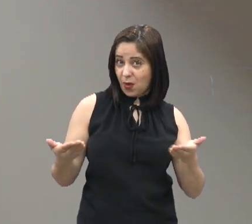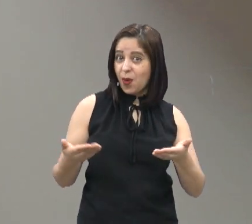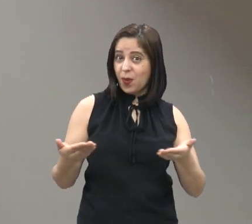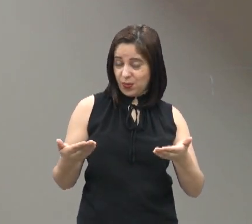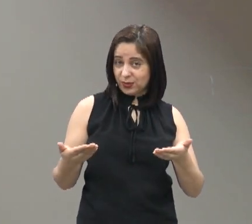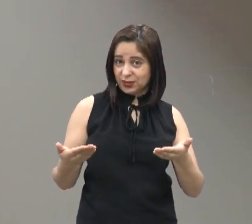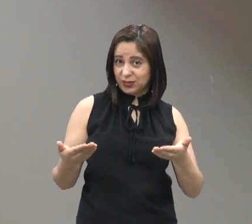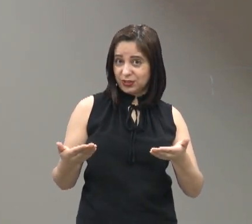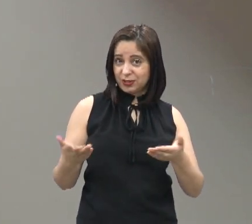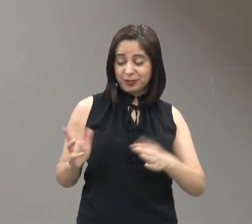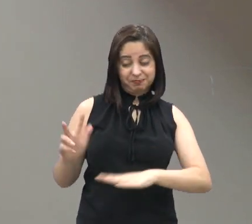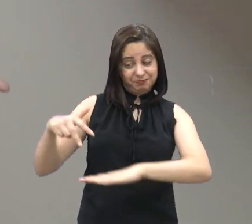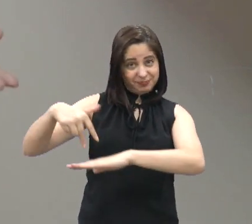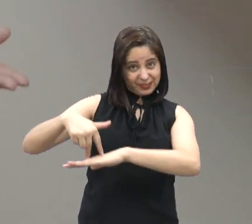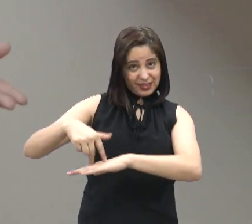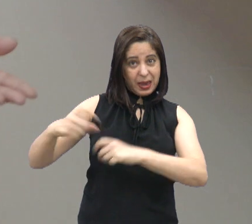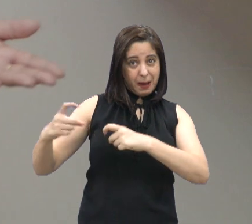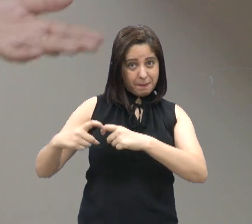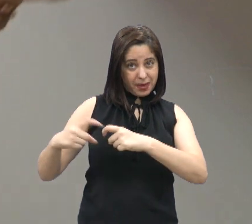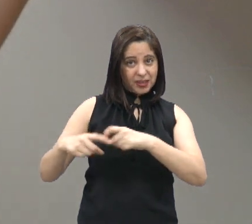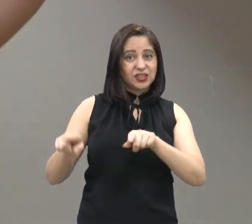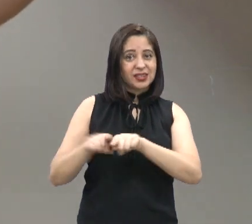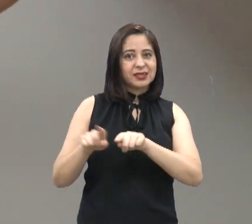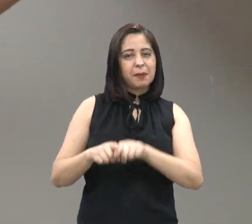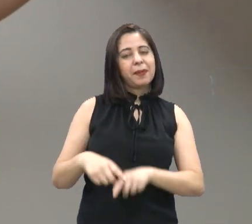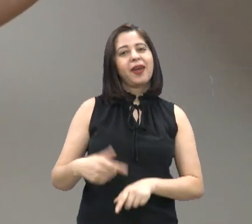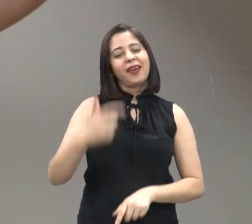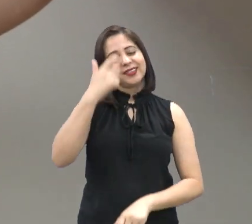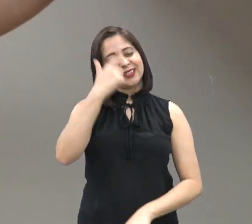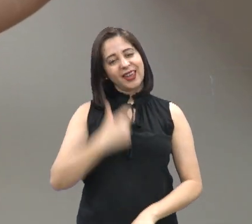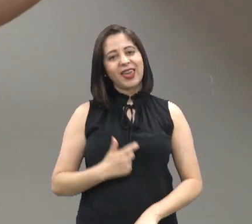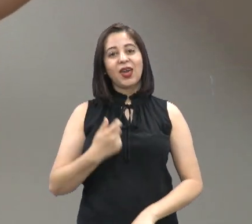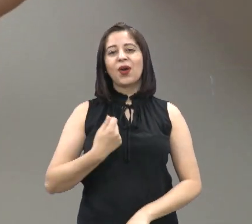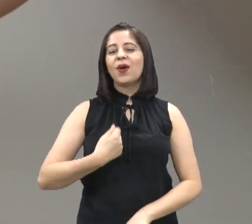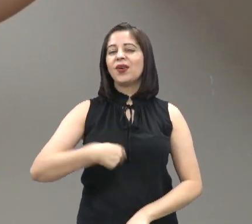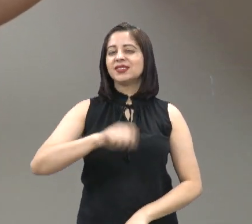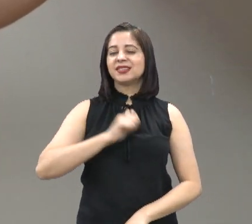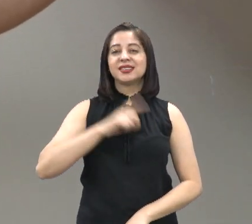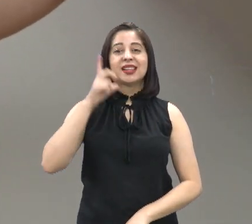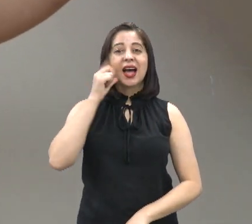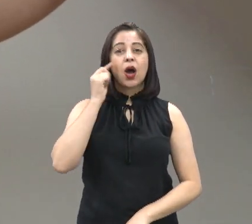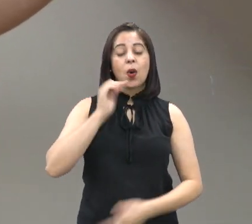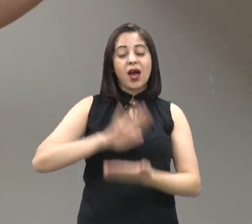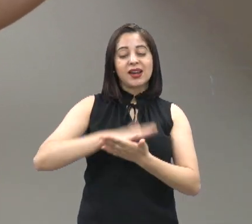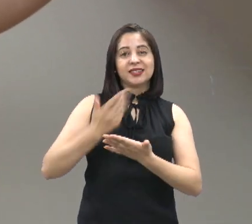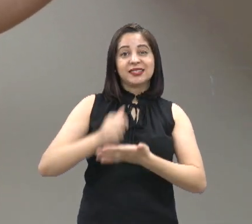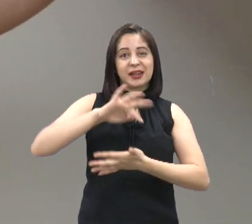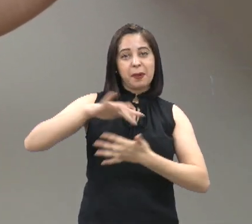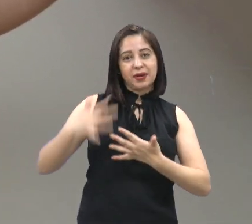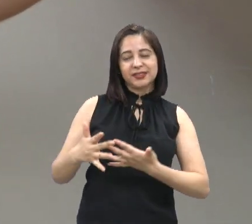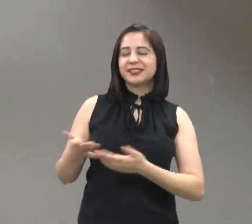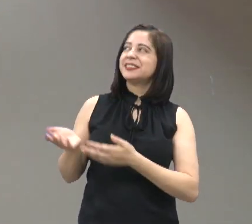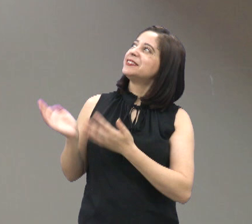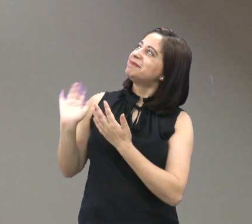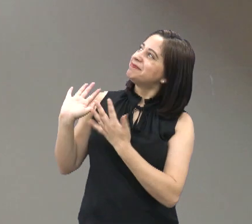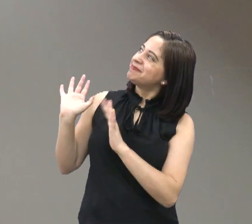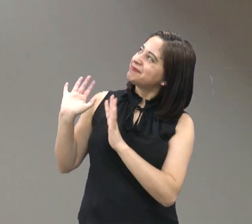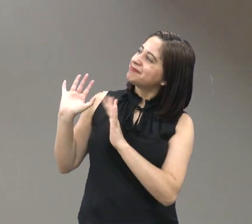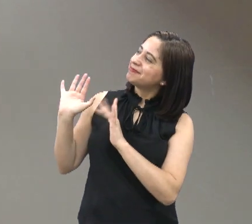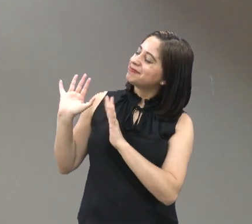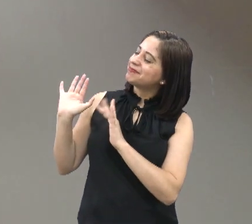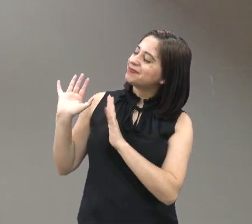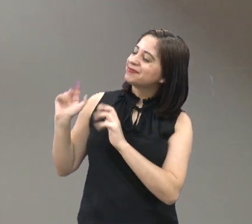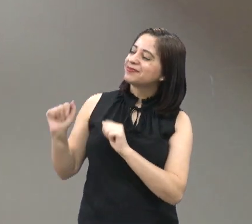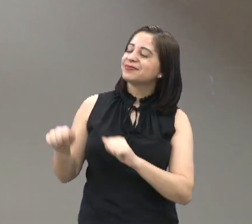doutora Cláudia, é claro, eu também conto com a participação da Ana Furtado na tradução em Libras de mais esse programa. A Ana está aqui, ó, do